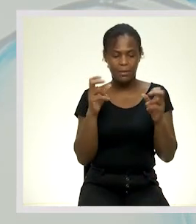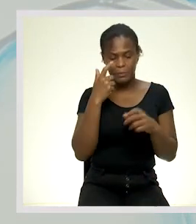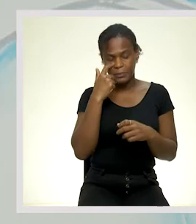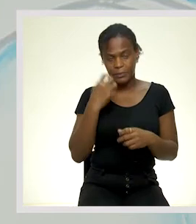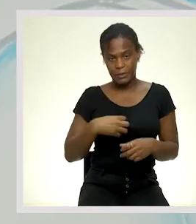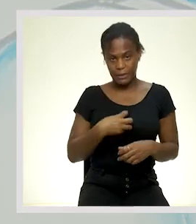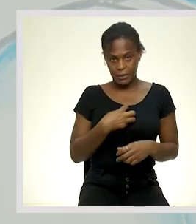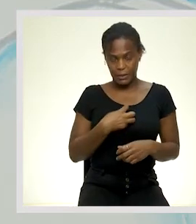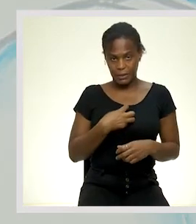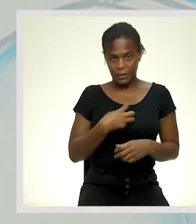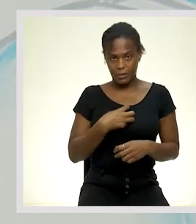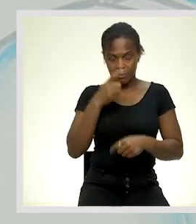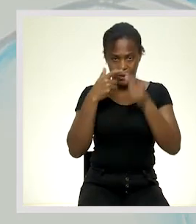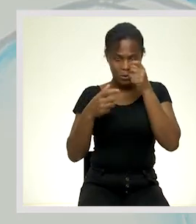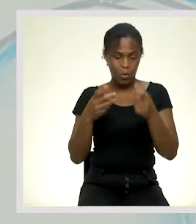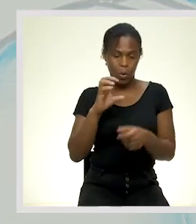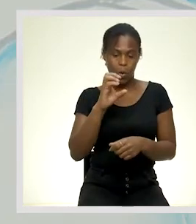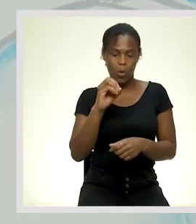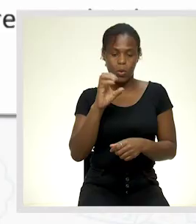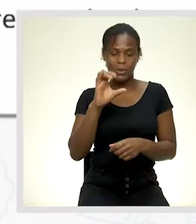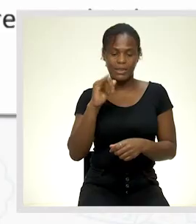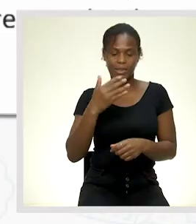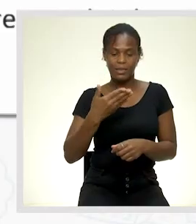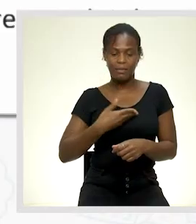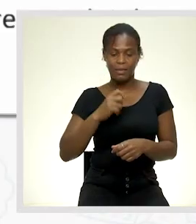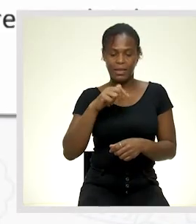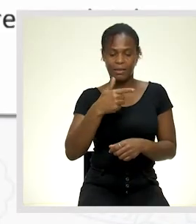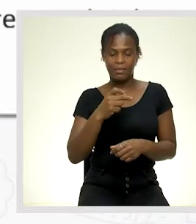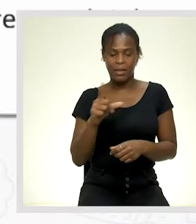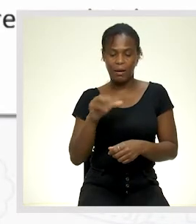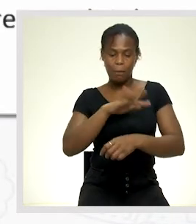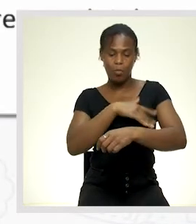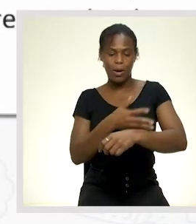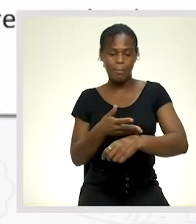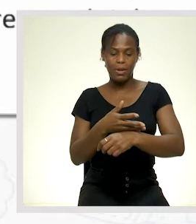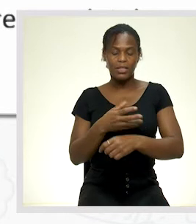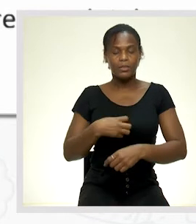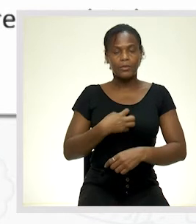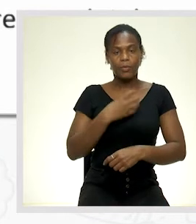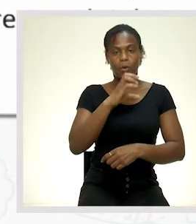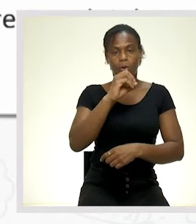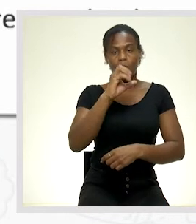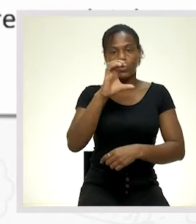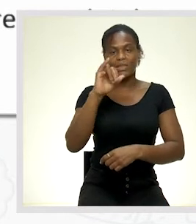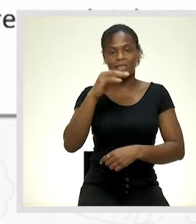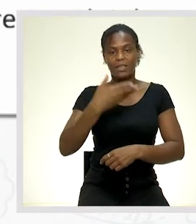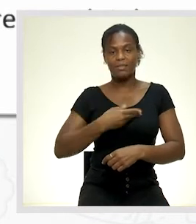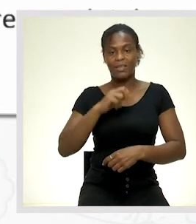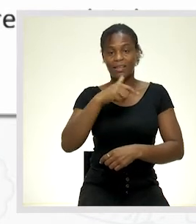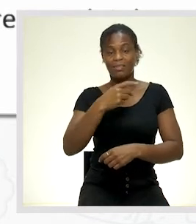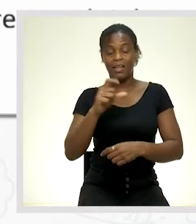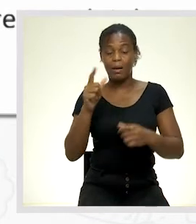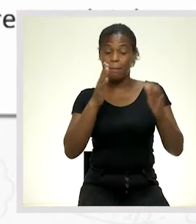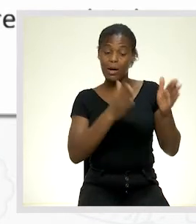O Sentimento de um Ocidental. Então, passemos à leitura do poema O Sentimento de um Ocidental, excerto